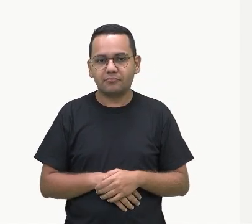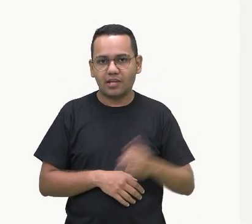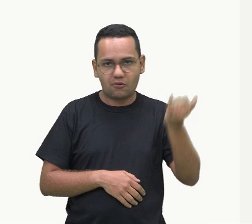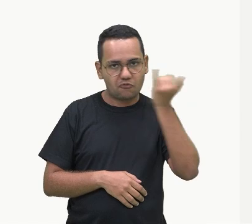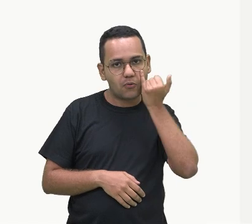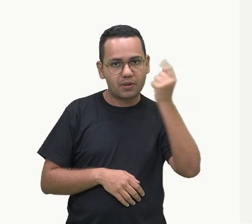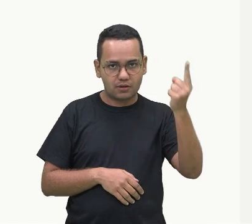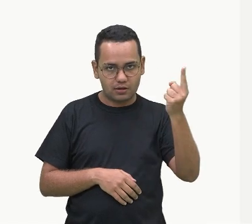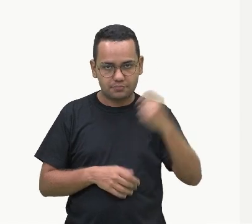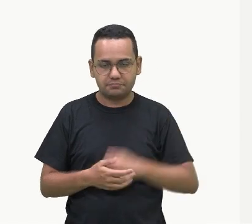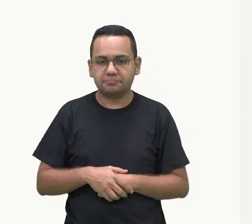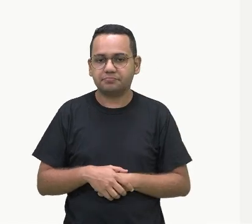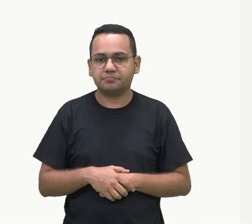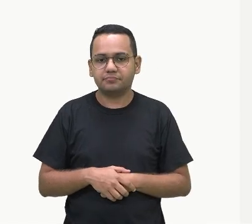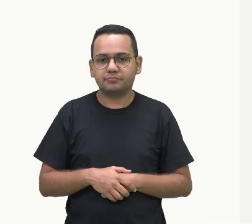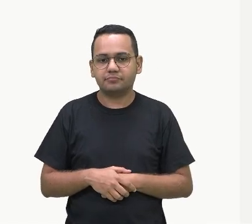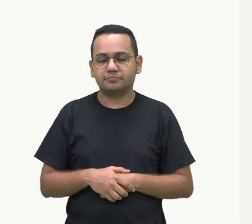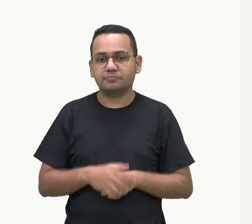como